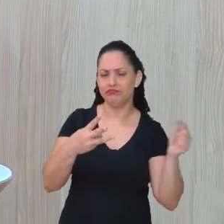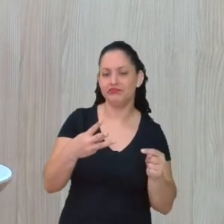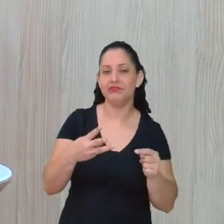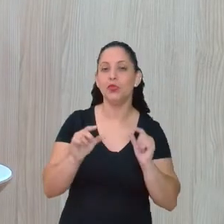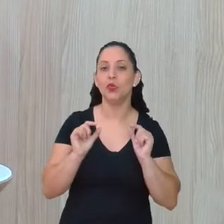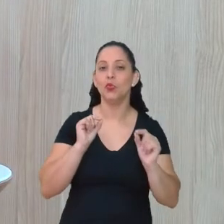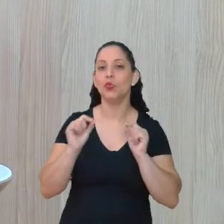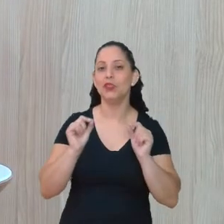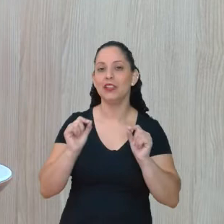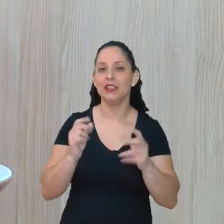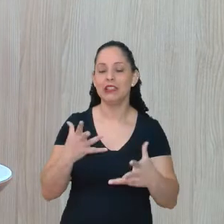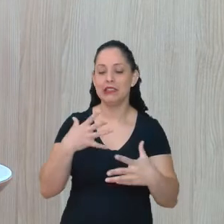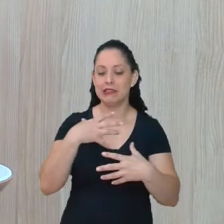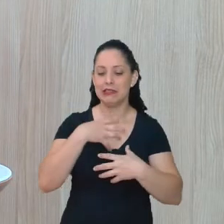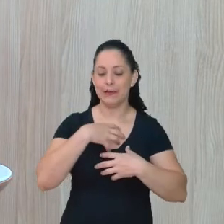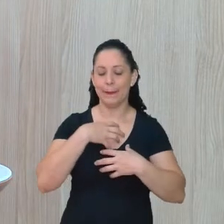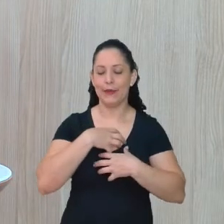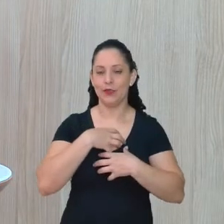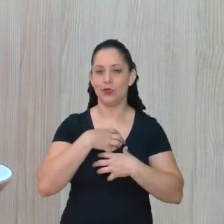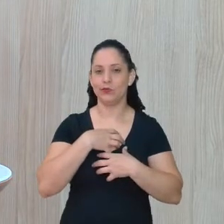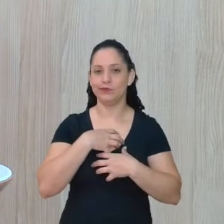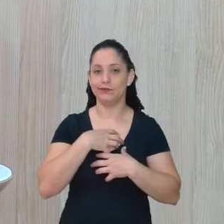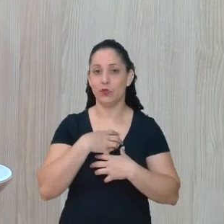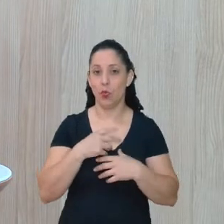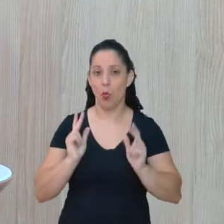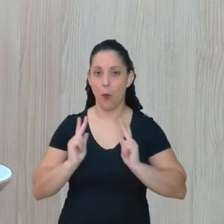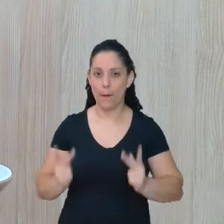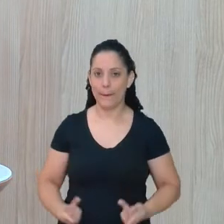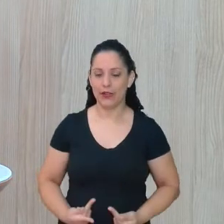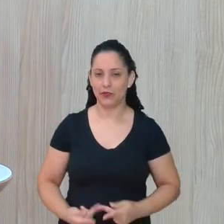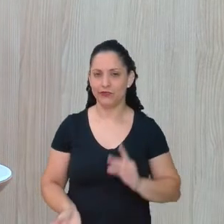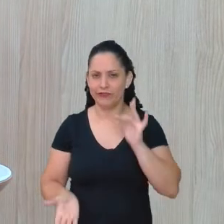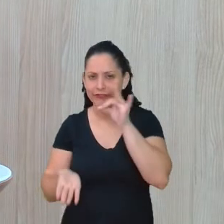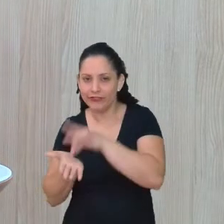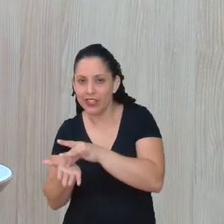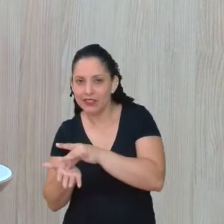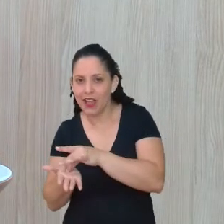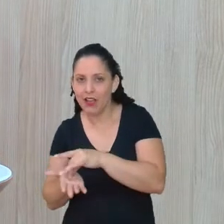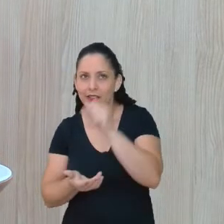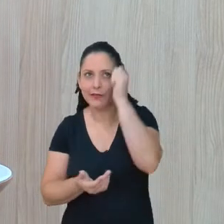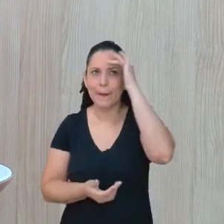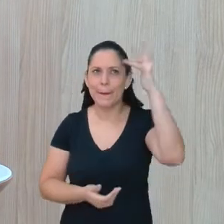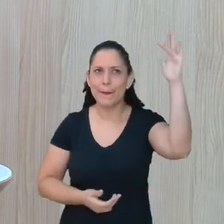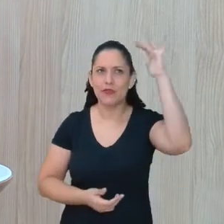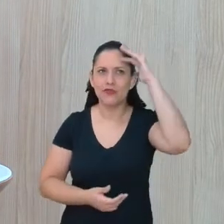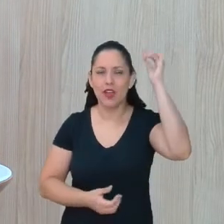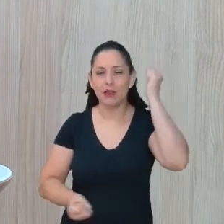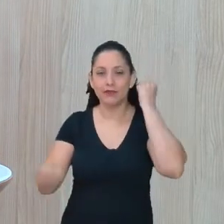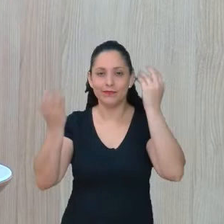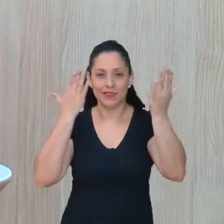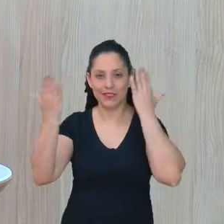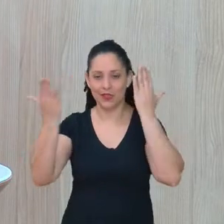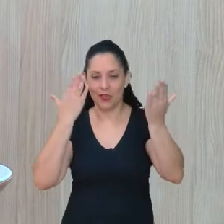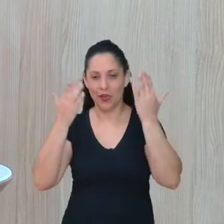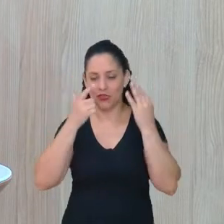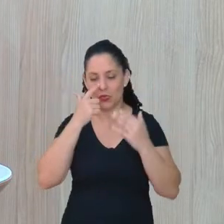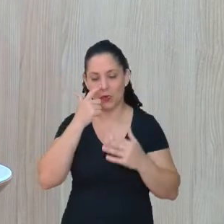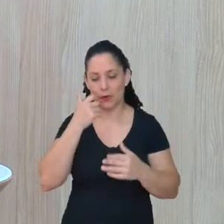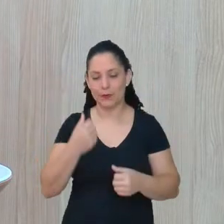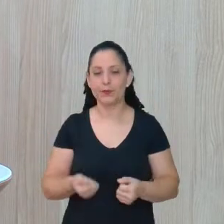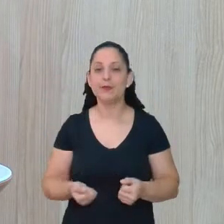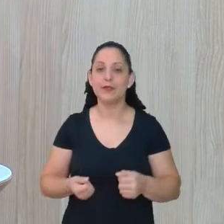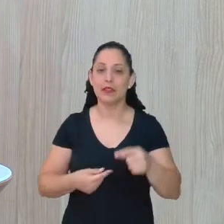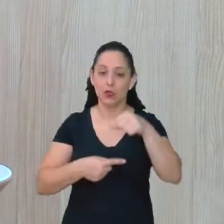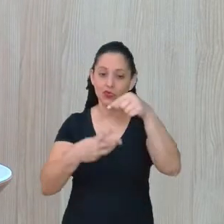do ser humano: real, imaginário e psicológico. E o cenário, né, que foi